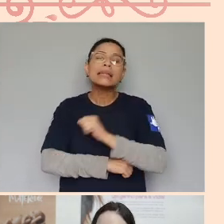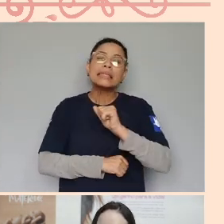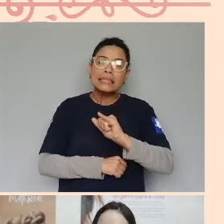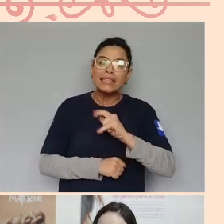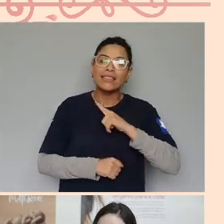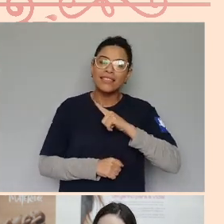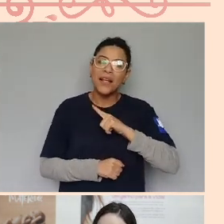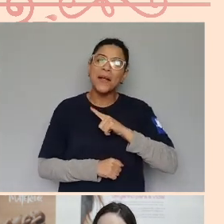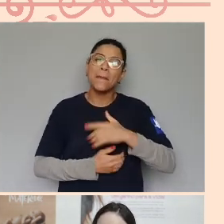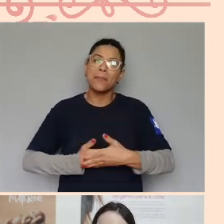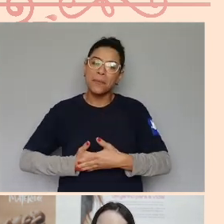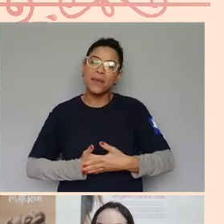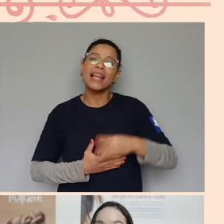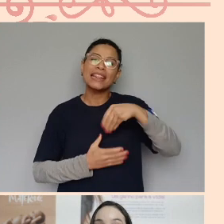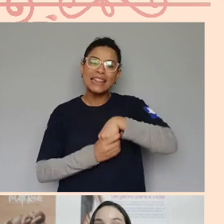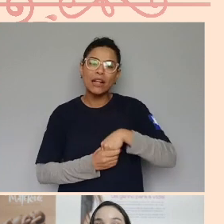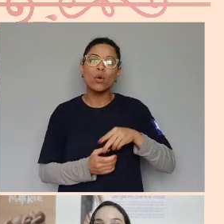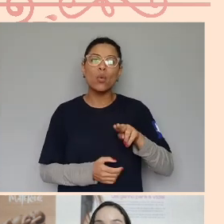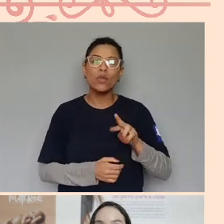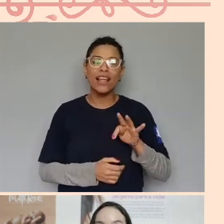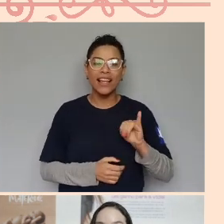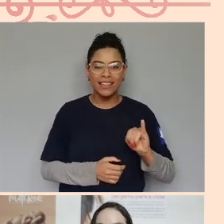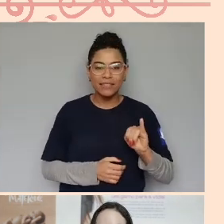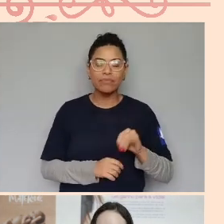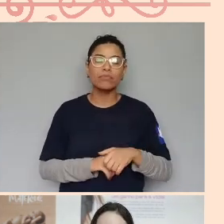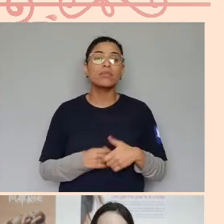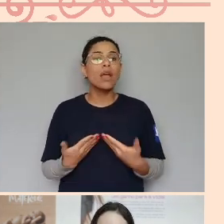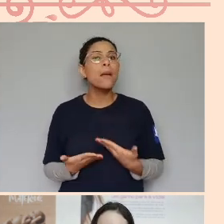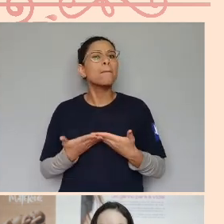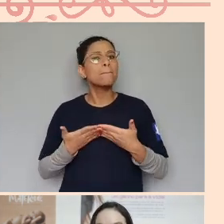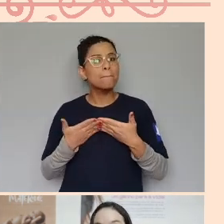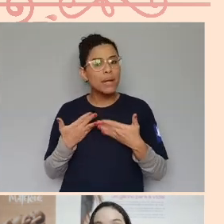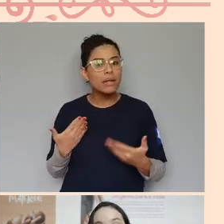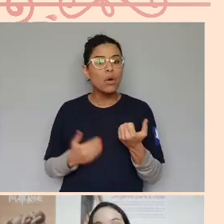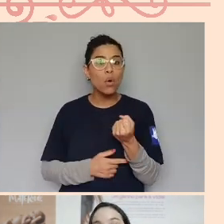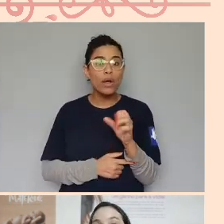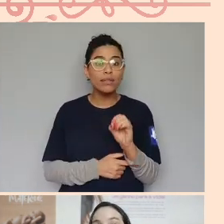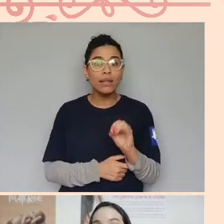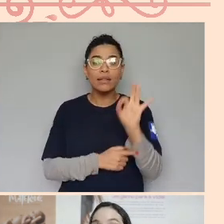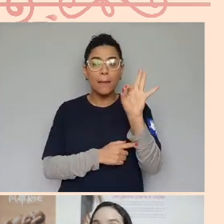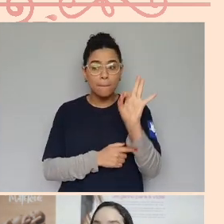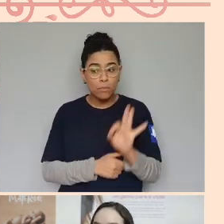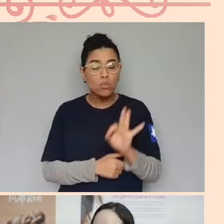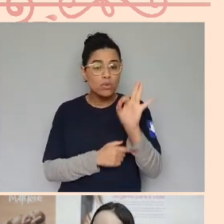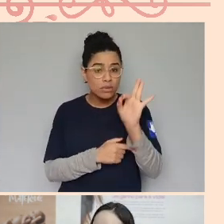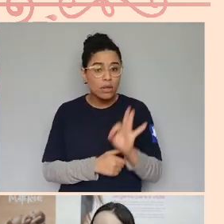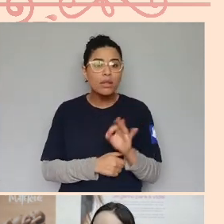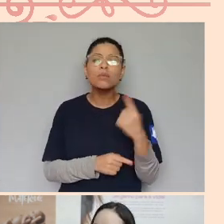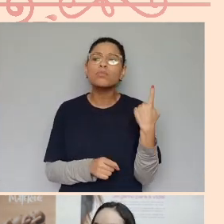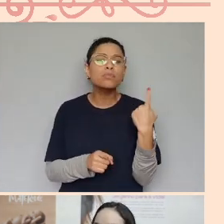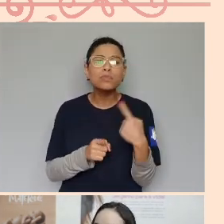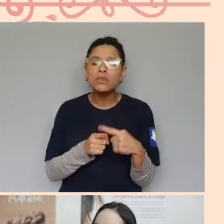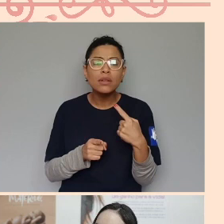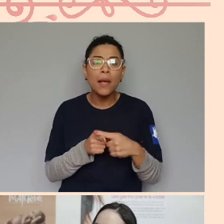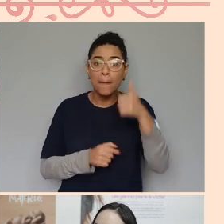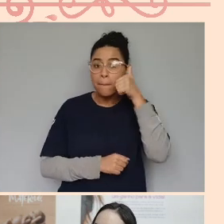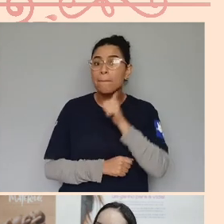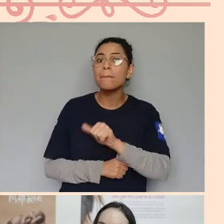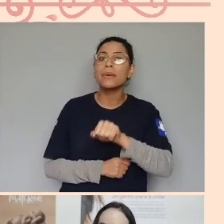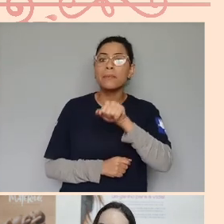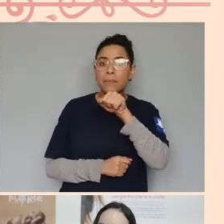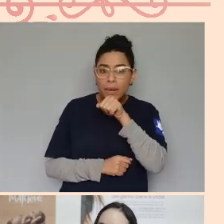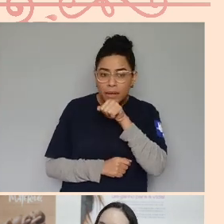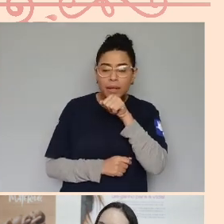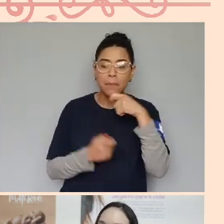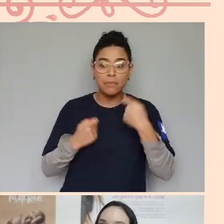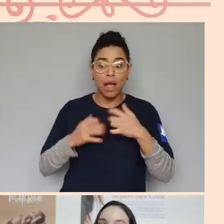UTIs neonatais. E do total das nossas perdas, 80% dessas perdas são por sujidade, por isso que as mamães doadoras têm que